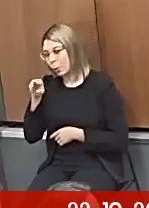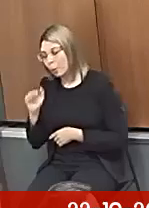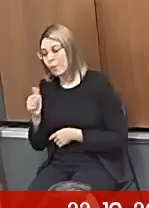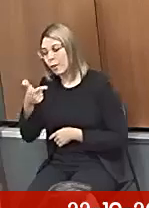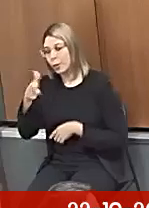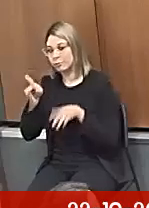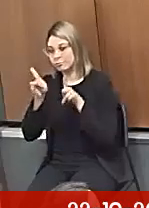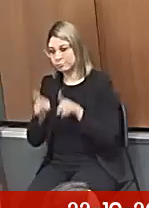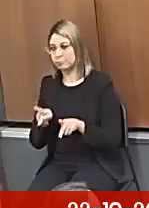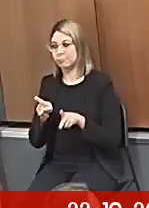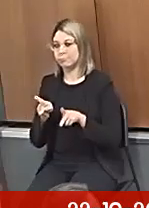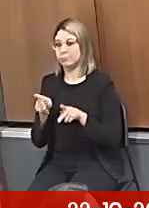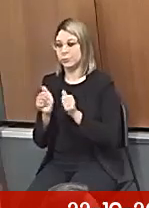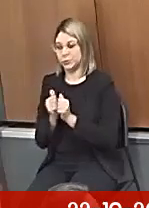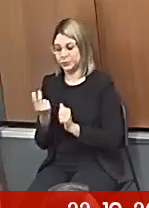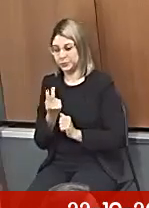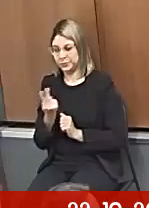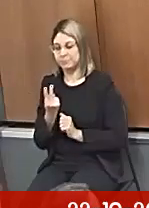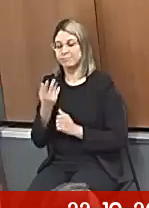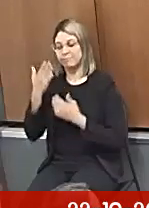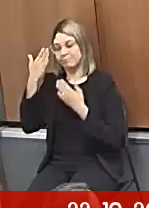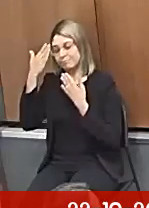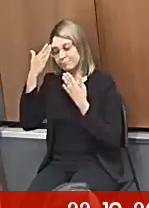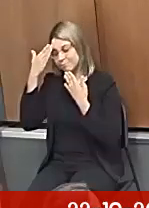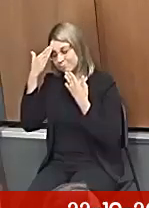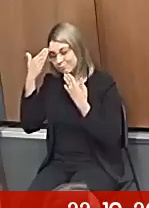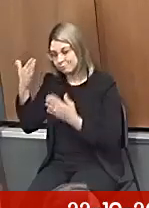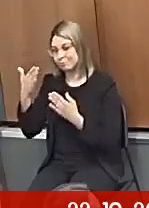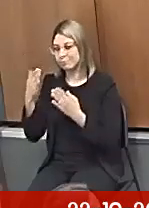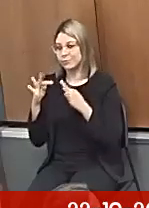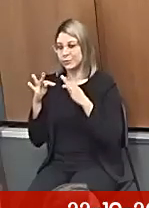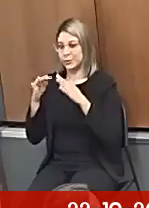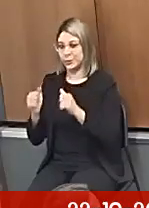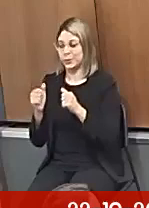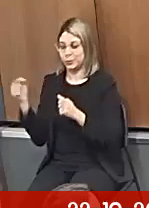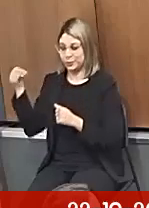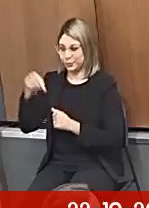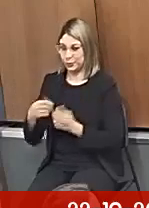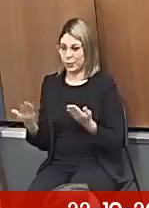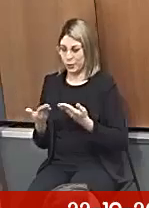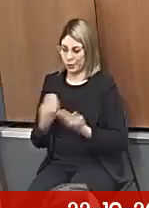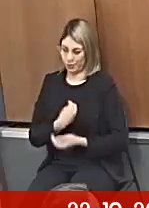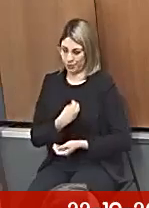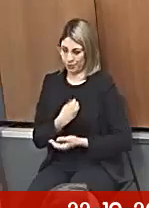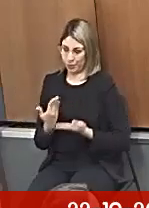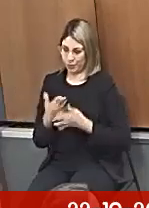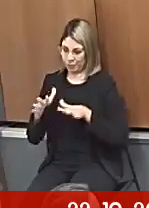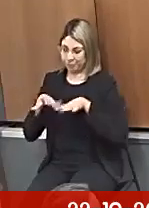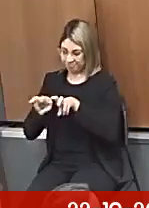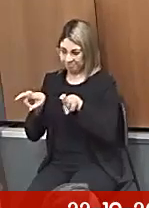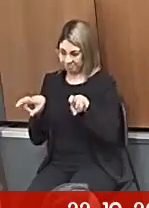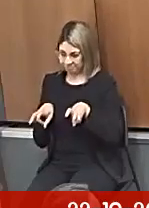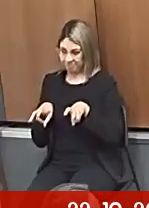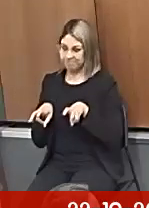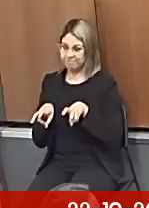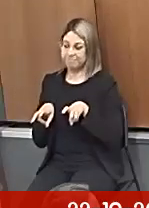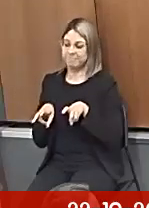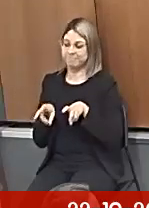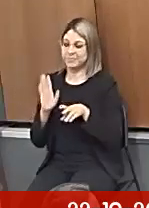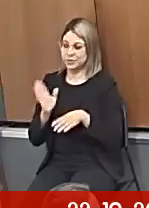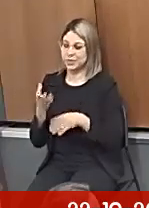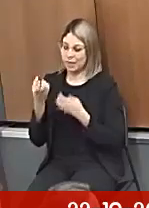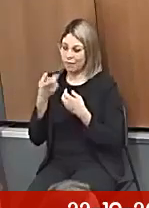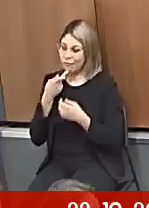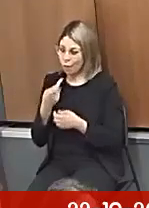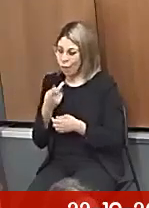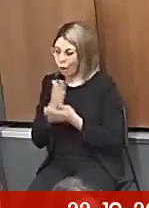nas figuras das duas. Agradeço a presença de todos aqueles que estão aqui participando dessa audiência, que não citamos aqui os